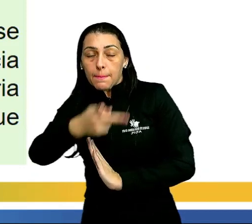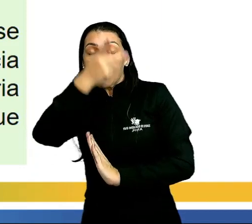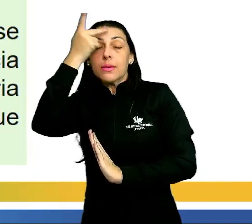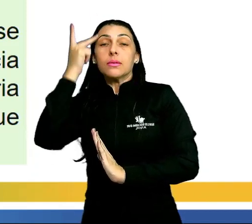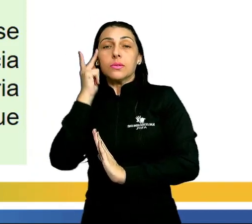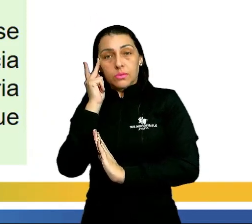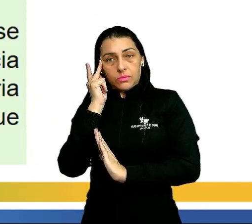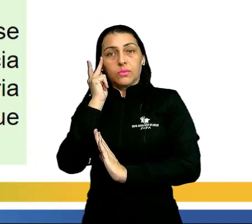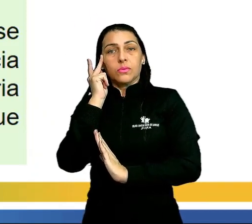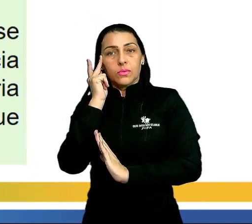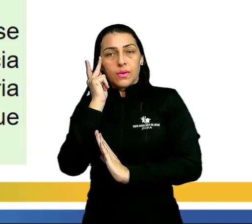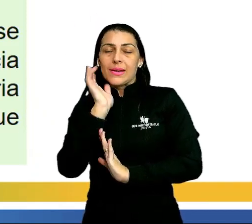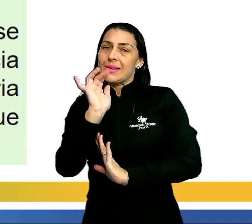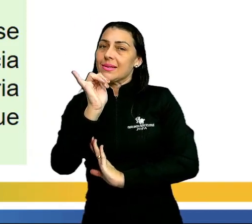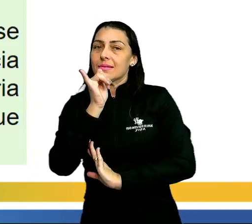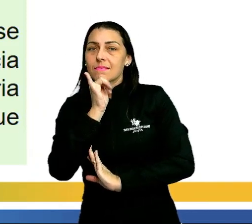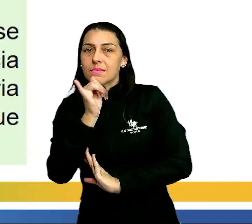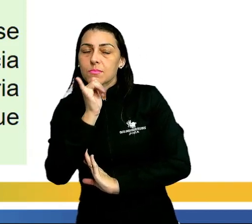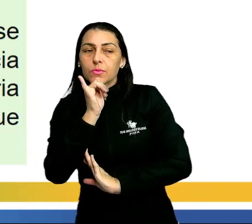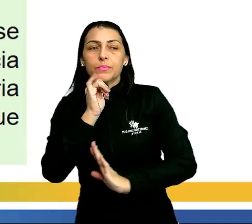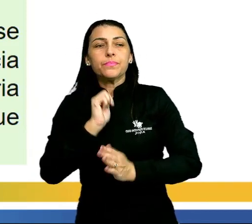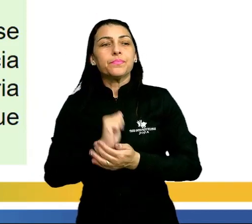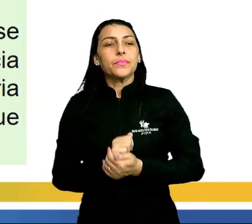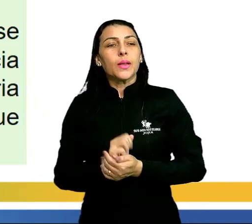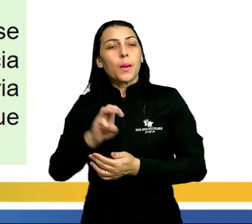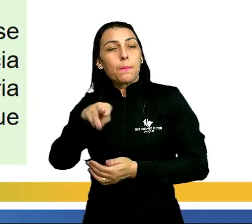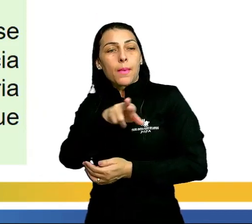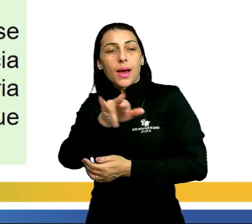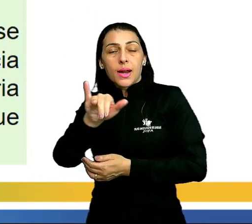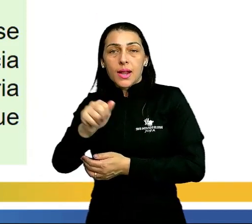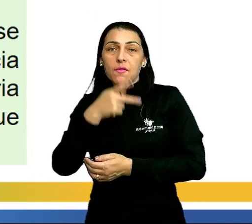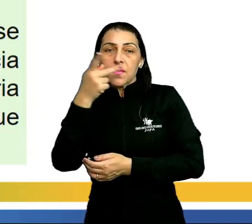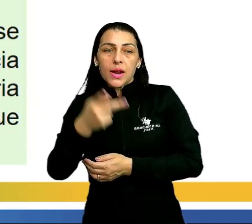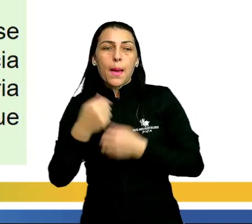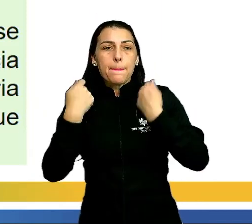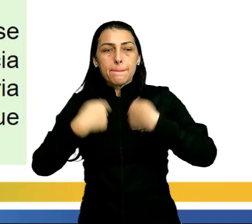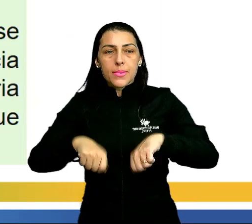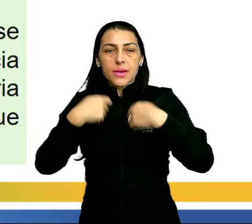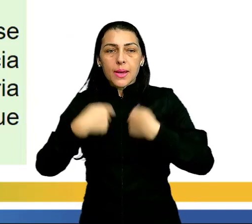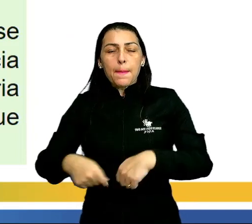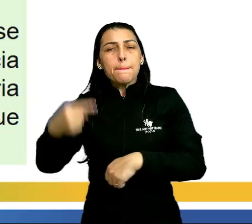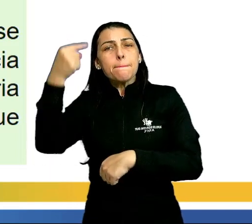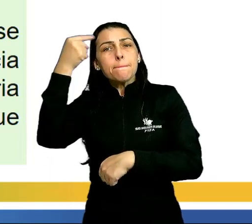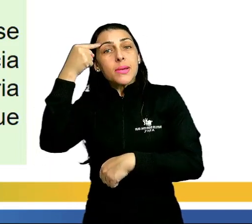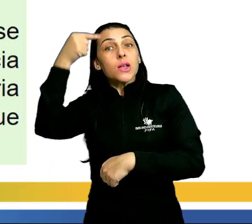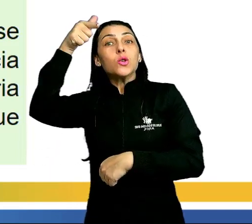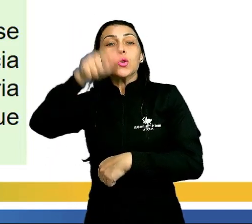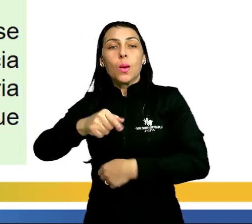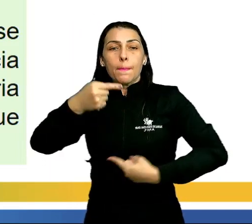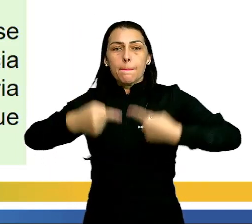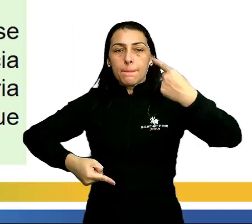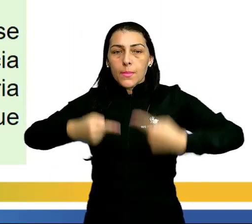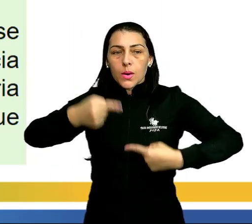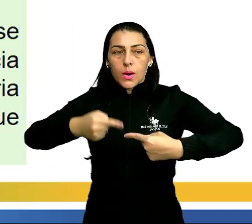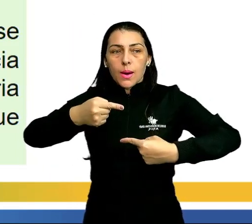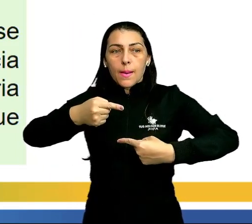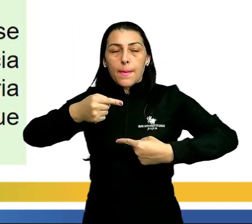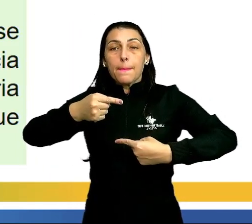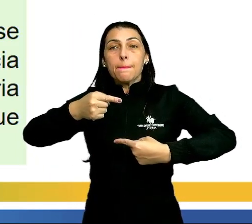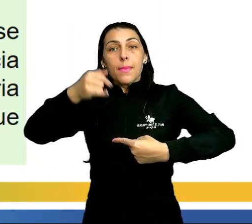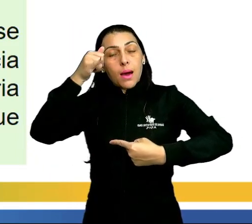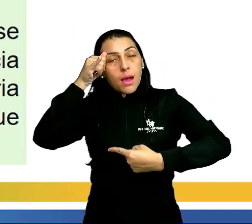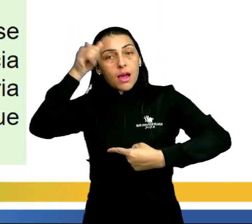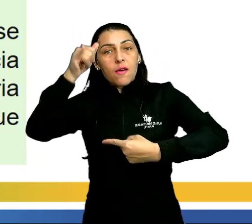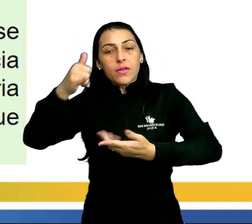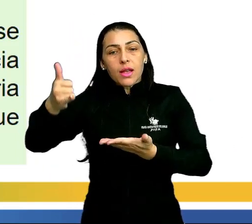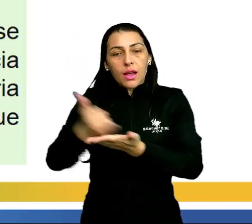interlocutor. Então aí nós temos o exemplo que Maria fala: é preciso repensar a política de combate às